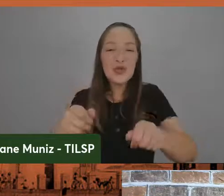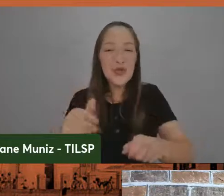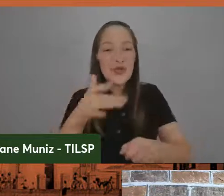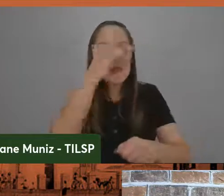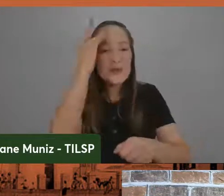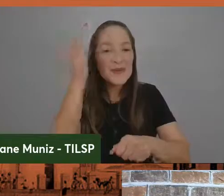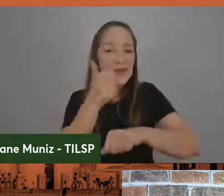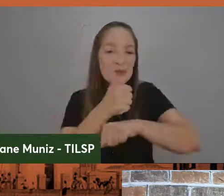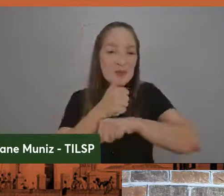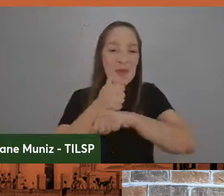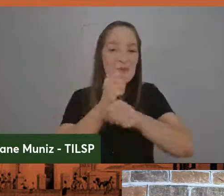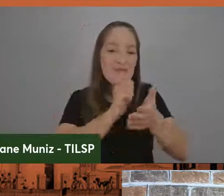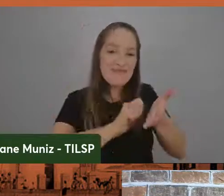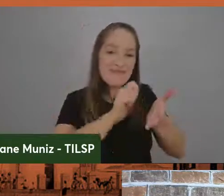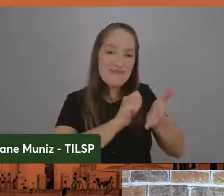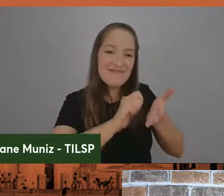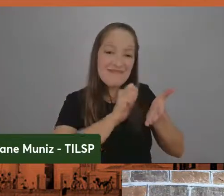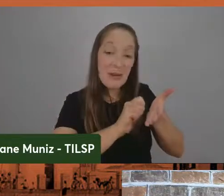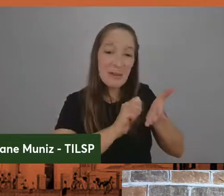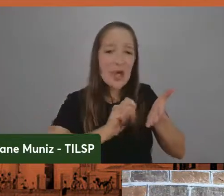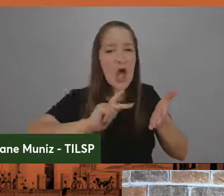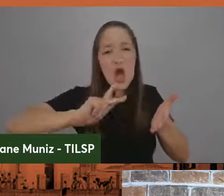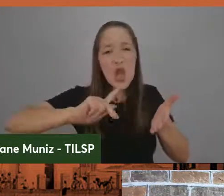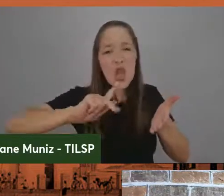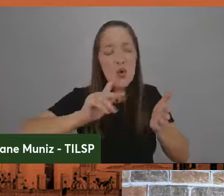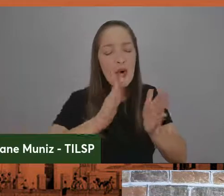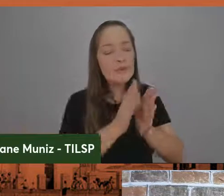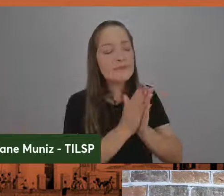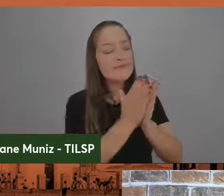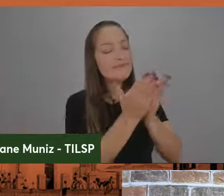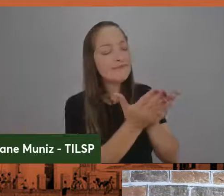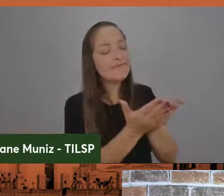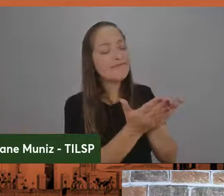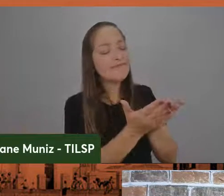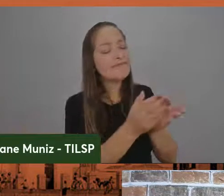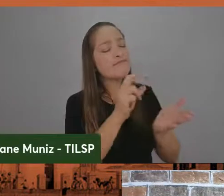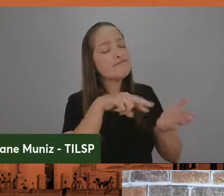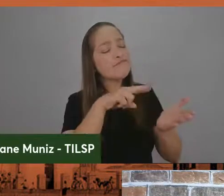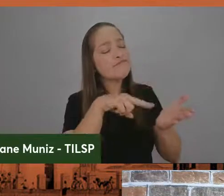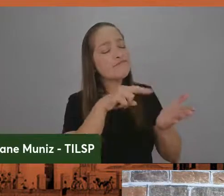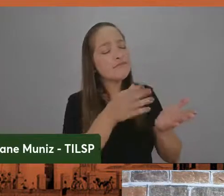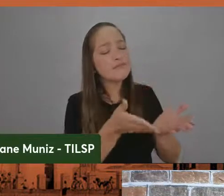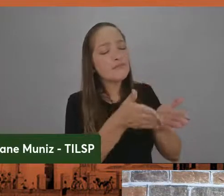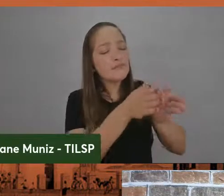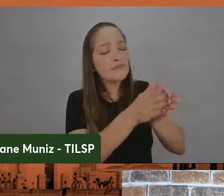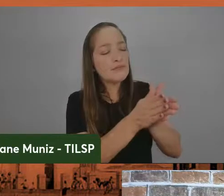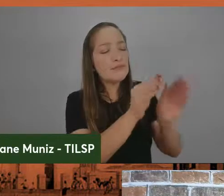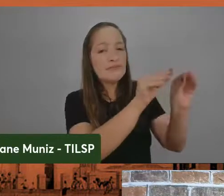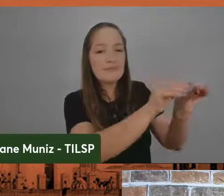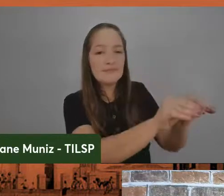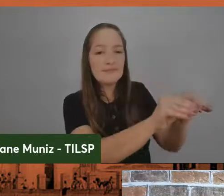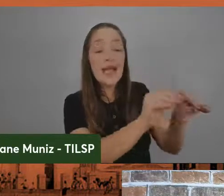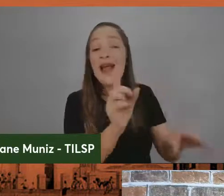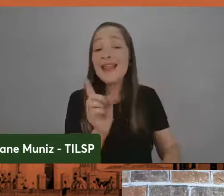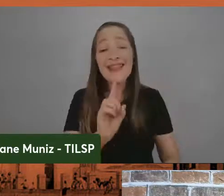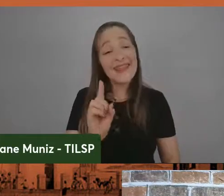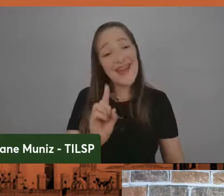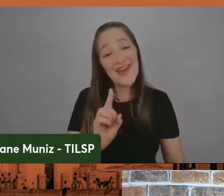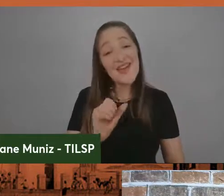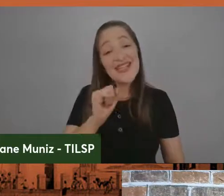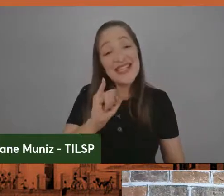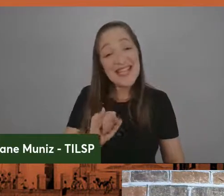e deixar e acabou, não. É que essa leitura, se ela for uma leitura longa,